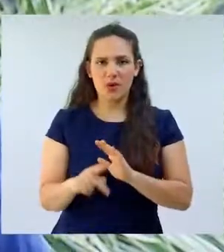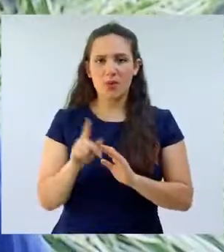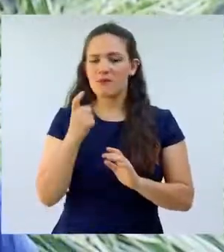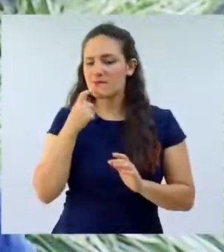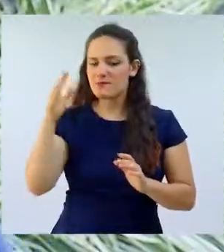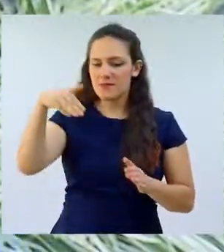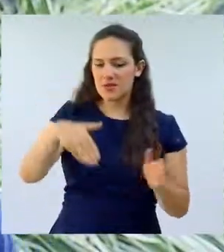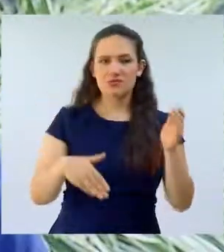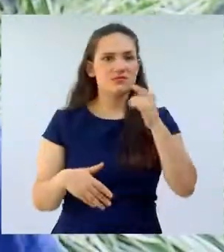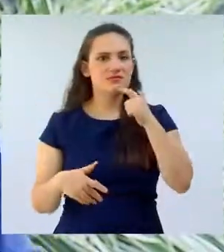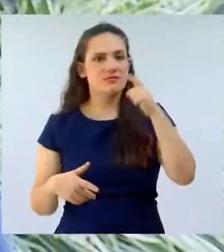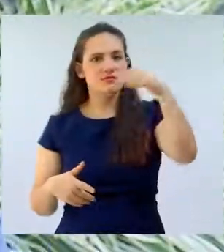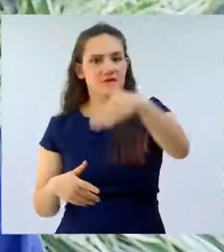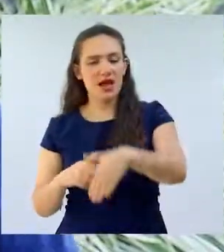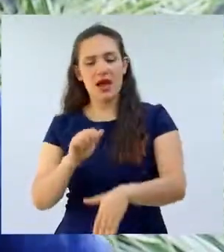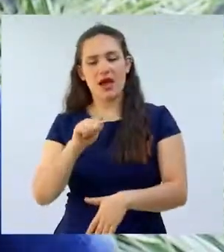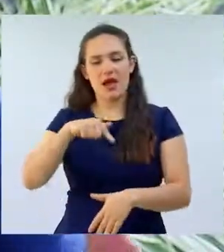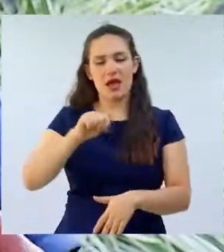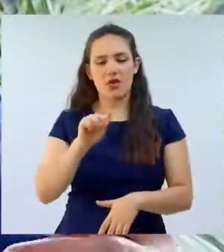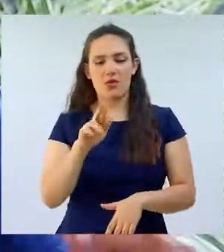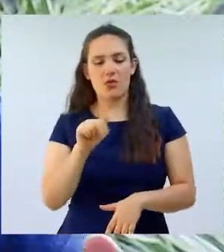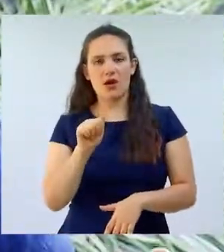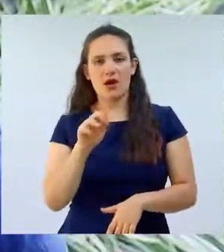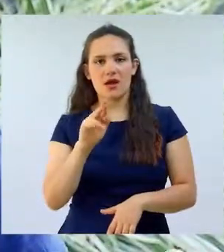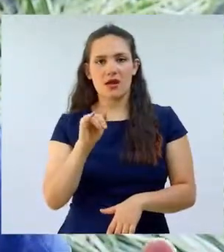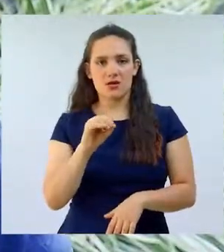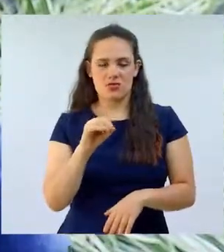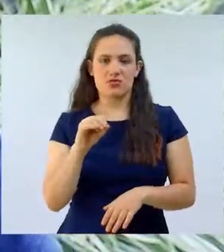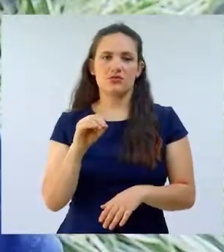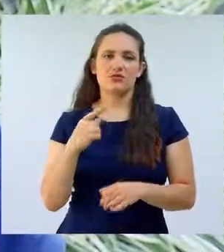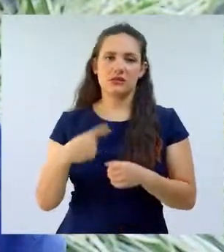Neco. E nisso eu chamei, convidei todo mundo. Né?